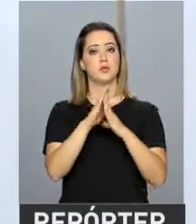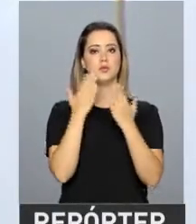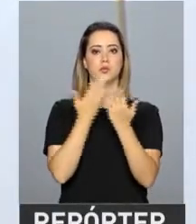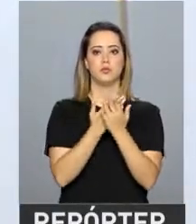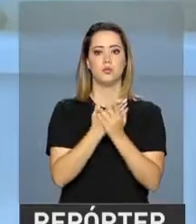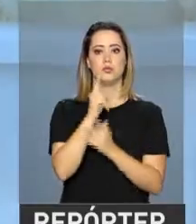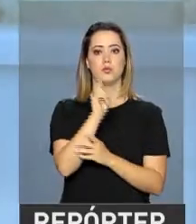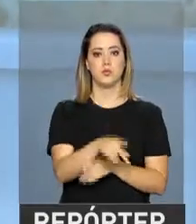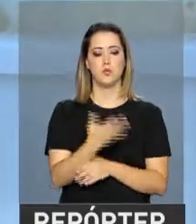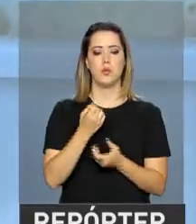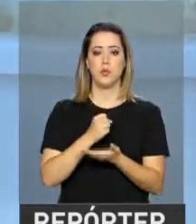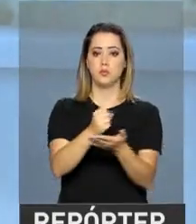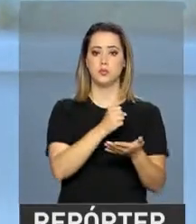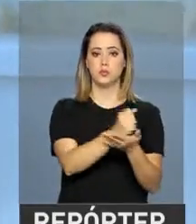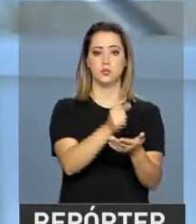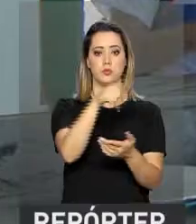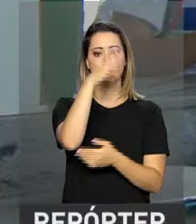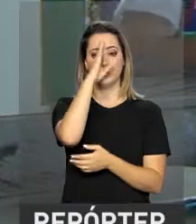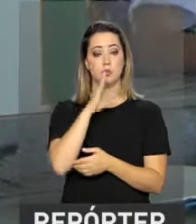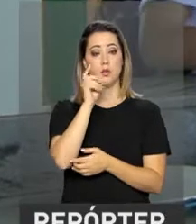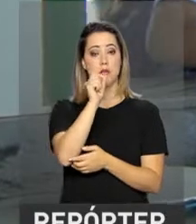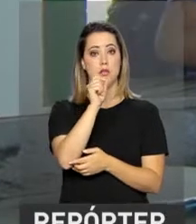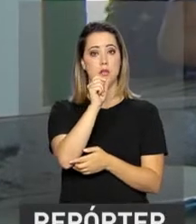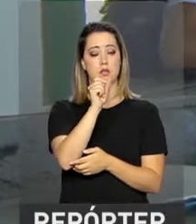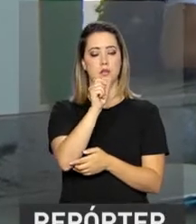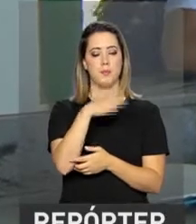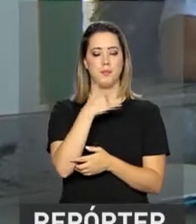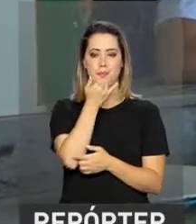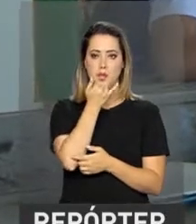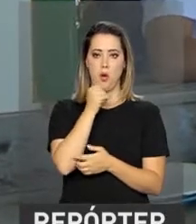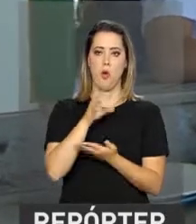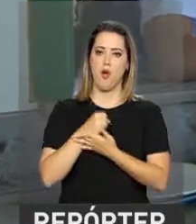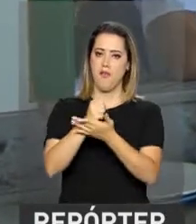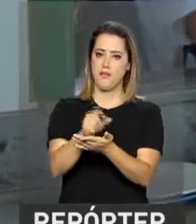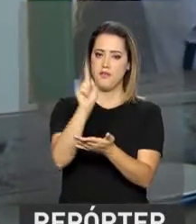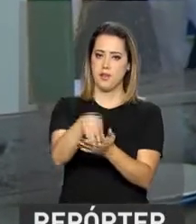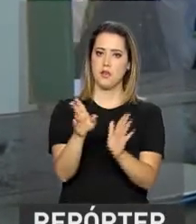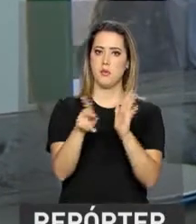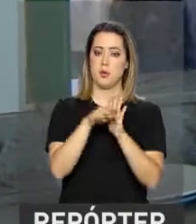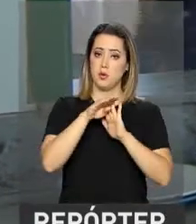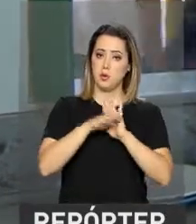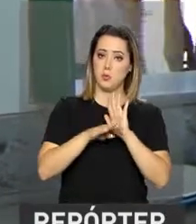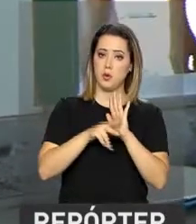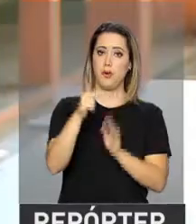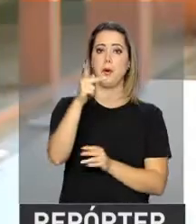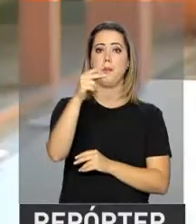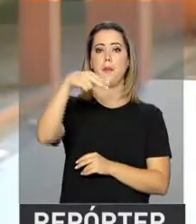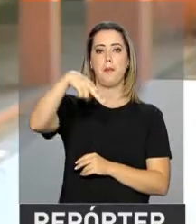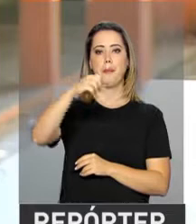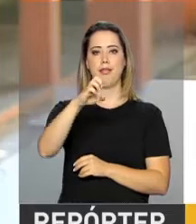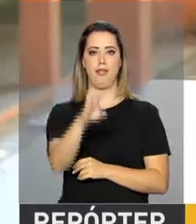de ensino a distribuição é feita graças ao programa nacional de alimentação escolar do governo federal o renai o